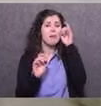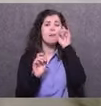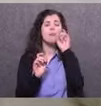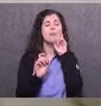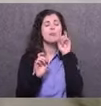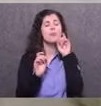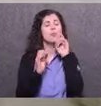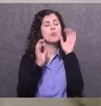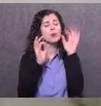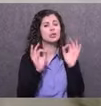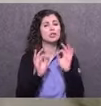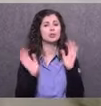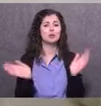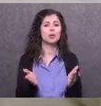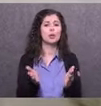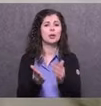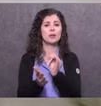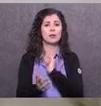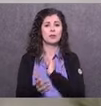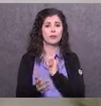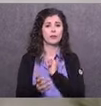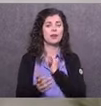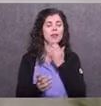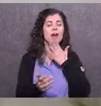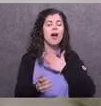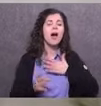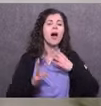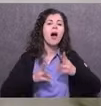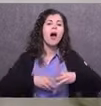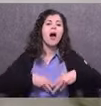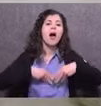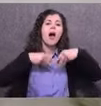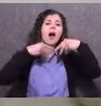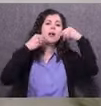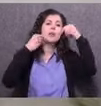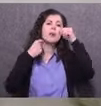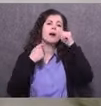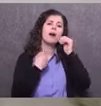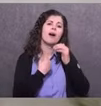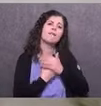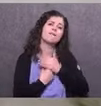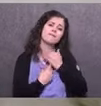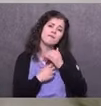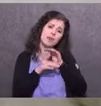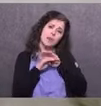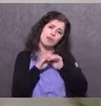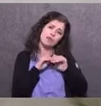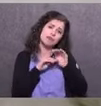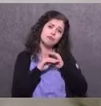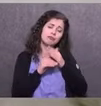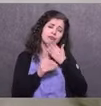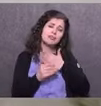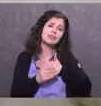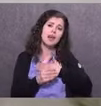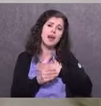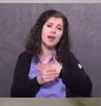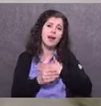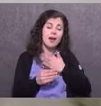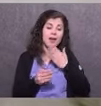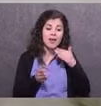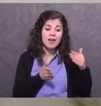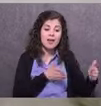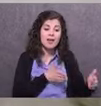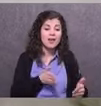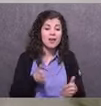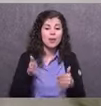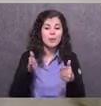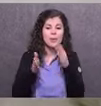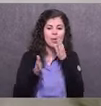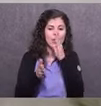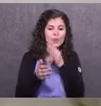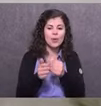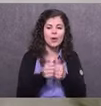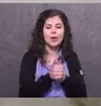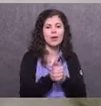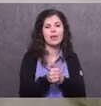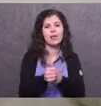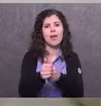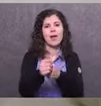reconforta a minha alma e guia-me por caminhos retos, por amor do seu nome.